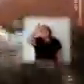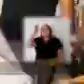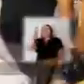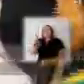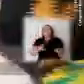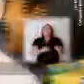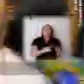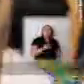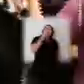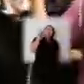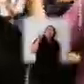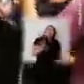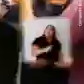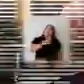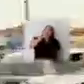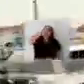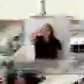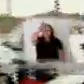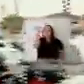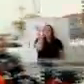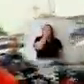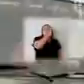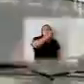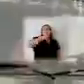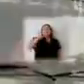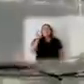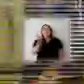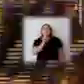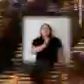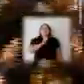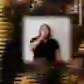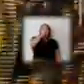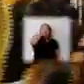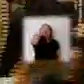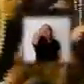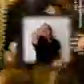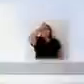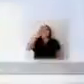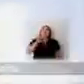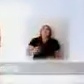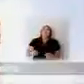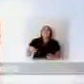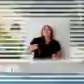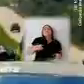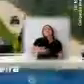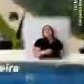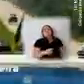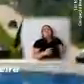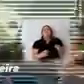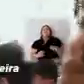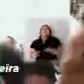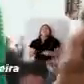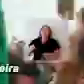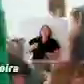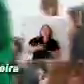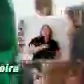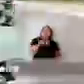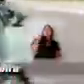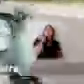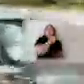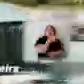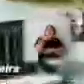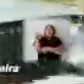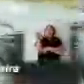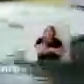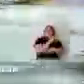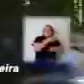Grosso é queda E o Pernambuco E o Brasil e a Amapá Azul, branco, amarelo